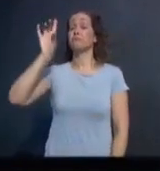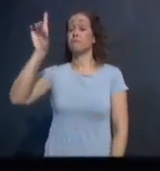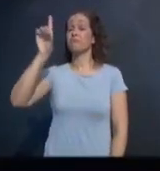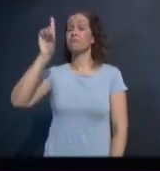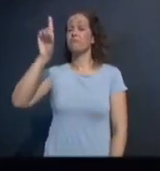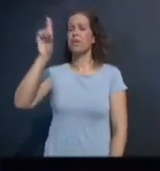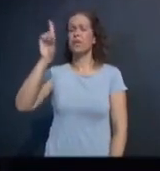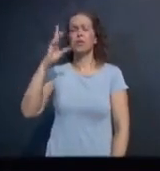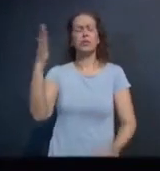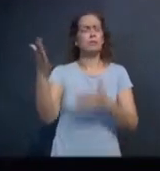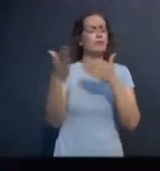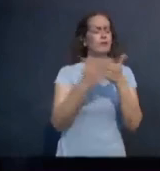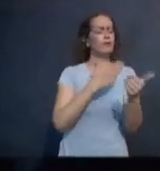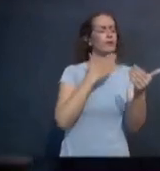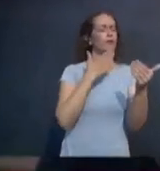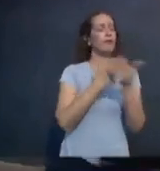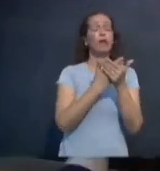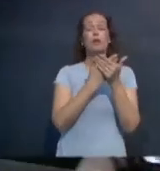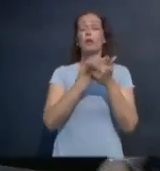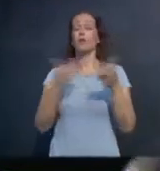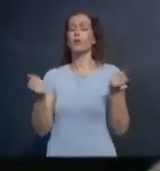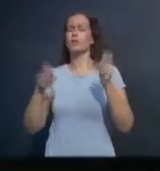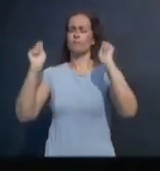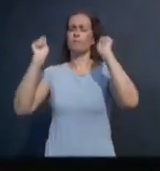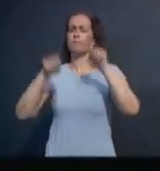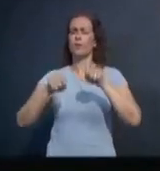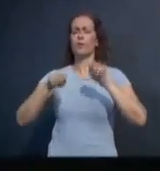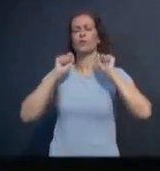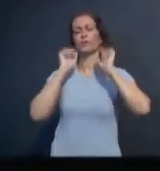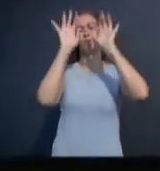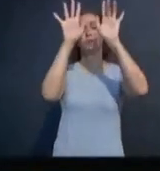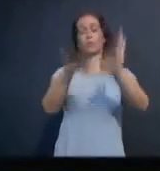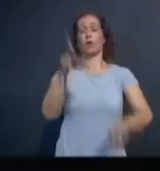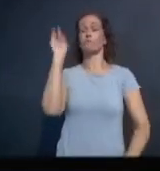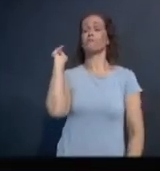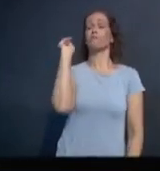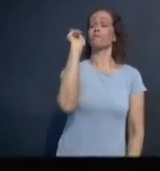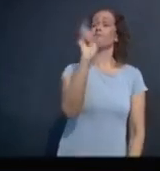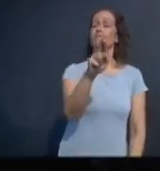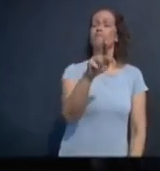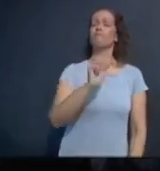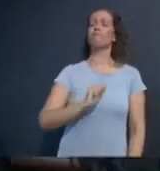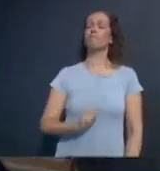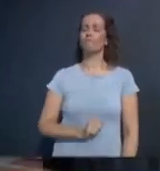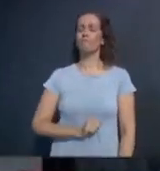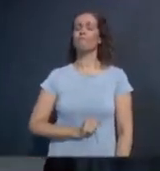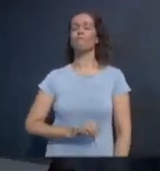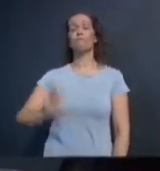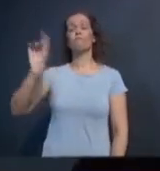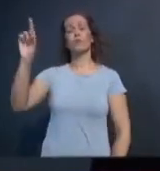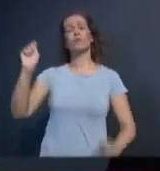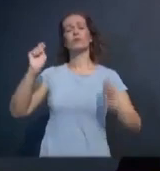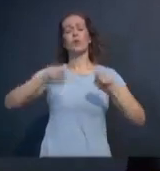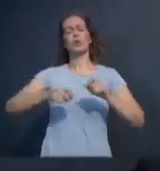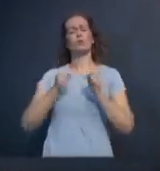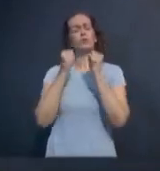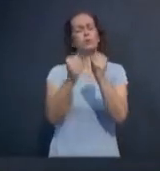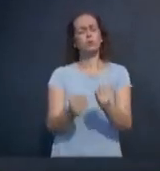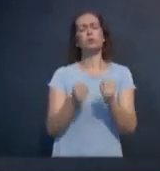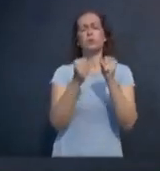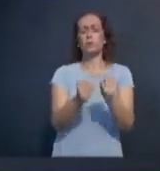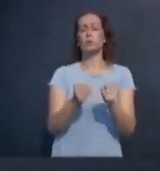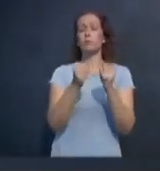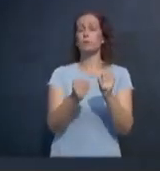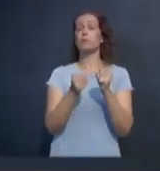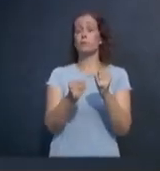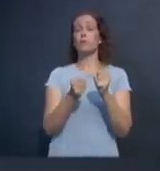seja tão pequeno que o amor dEle não alcance. Não existe nada que seja tão grande que o poder dele